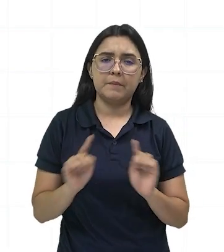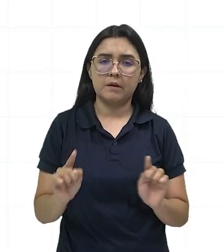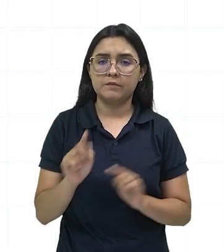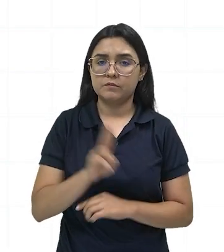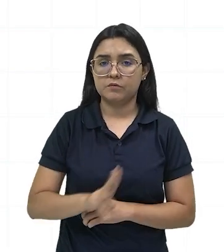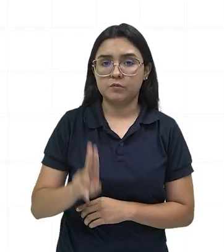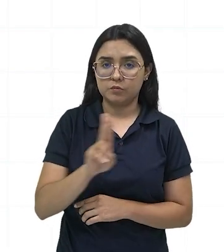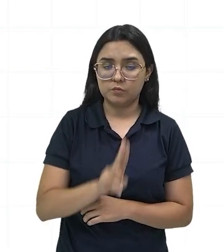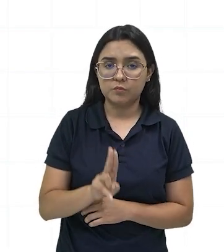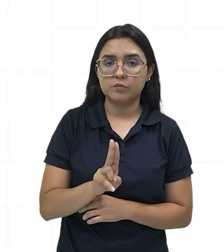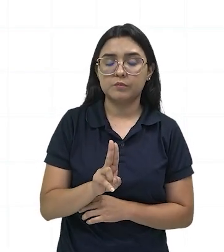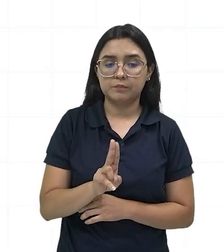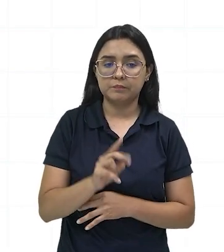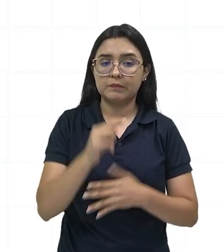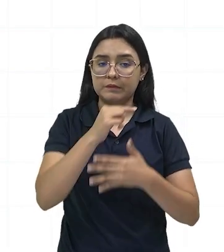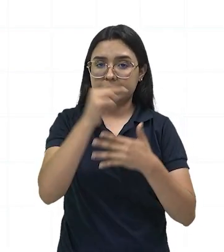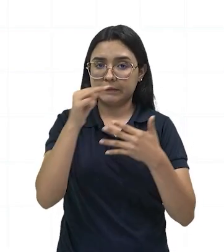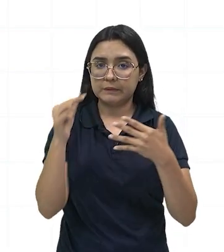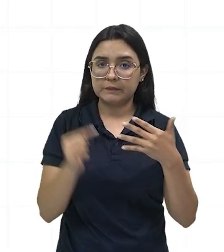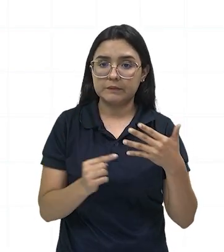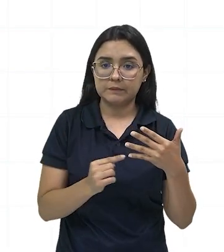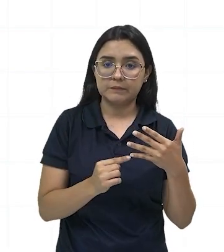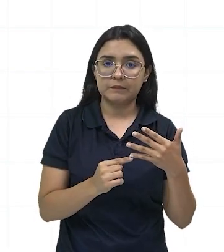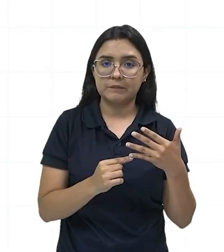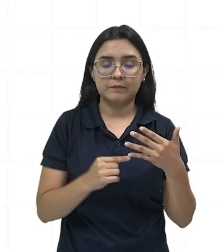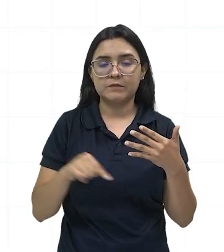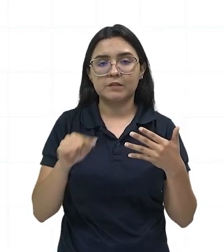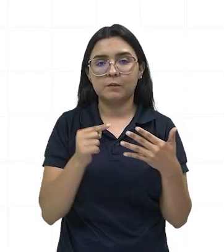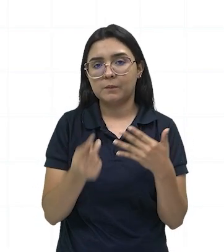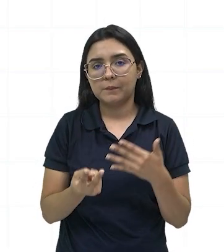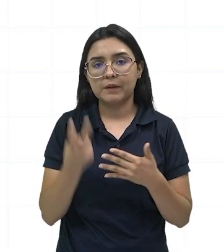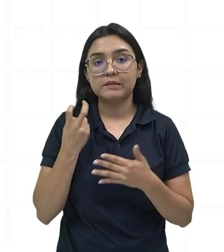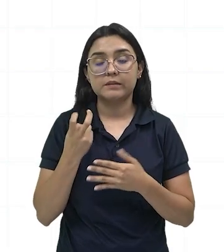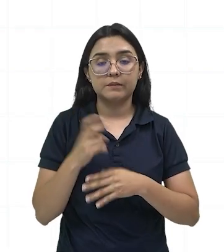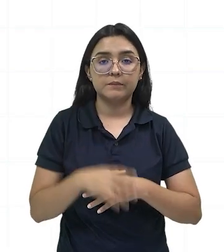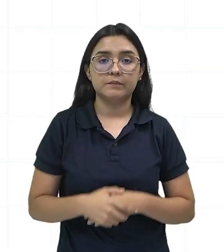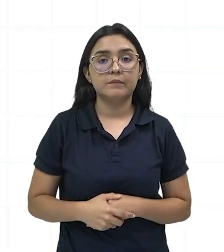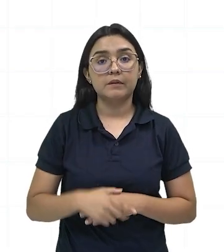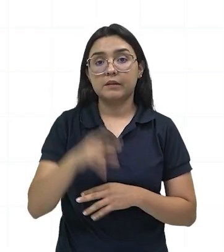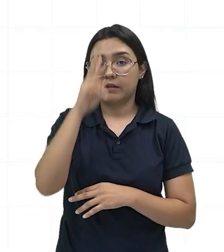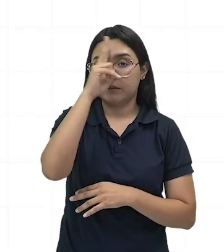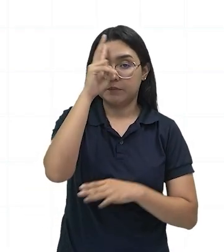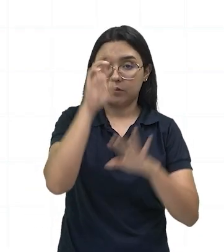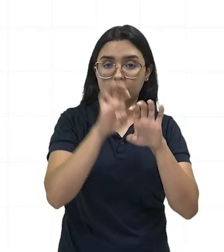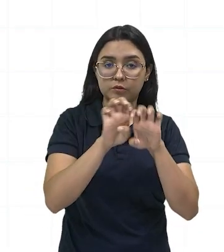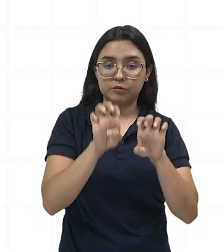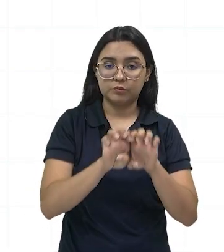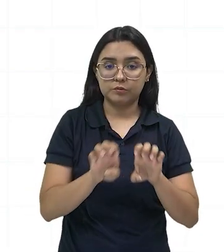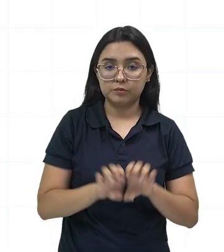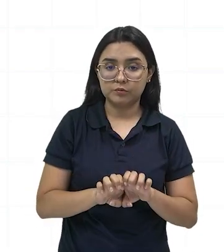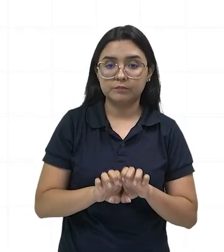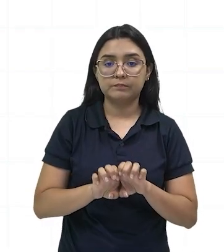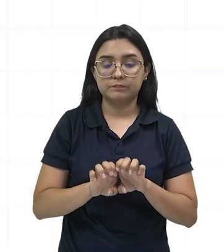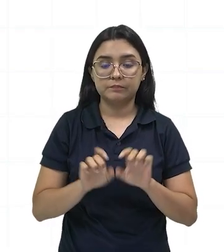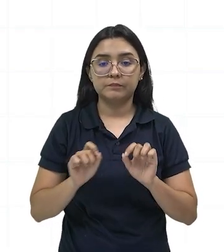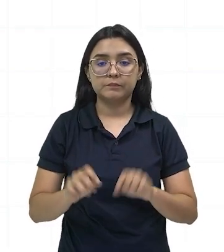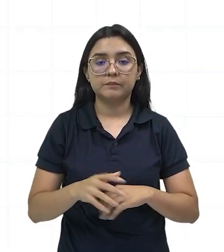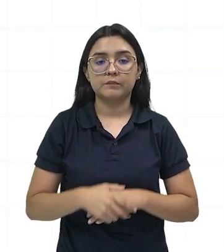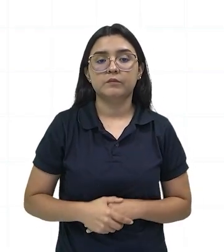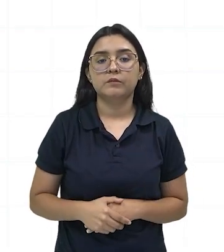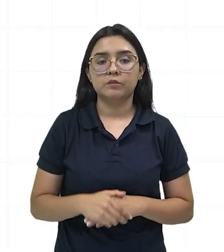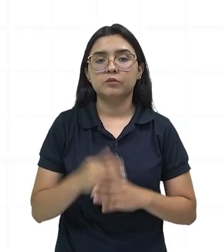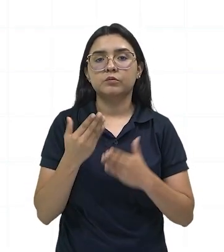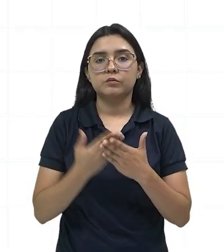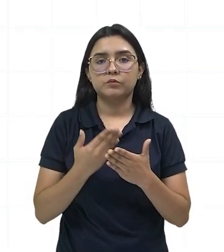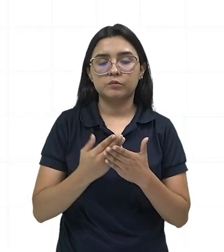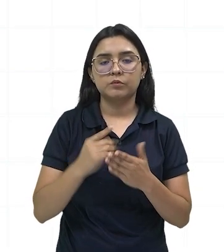utilizam essas coisas sem se dar conta. Lembrando, as estruturas surgem, o estudo surge a partir